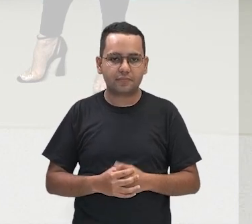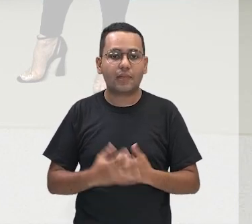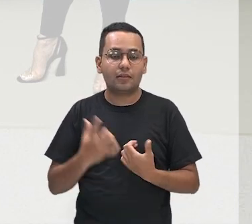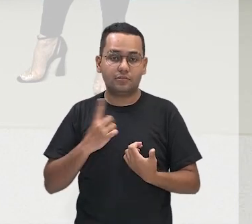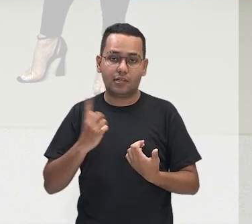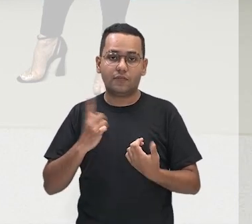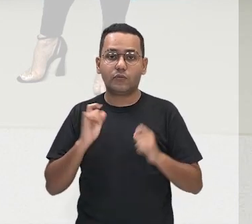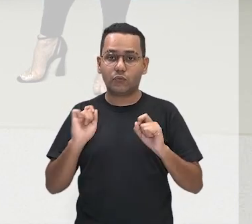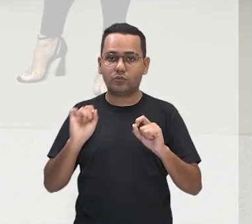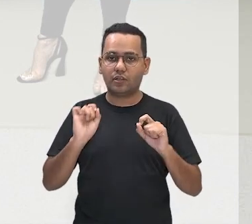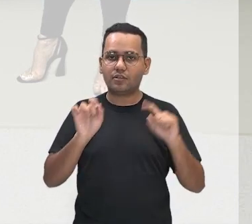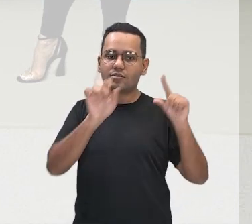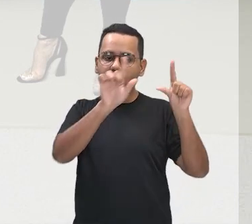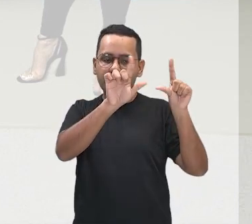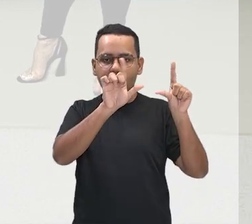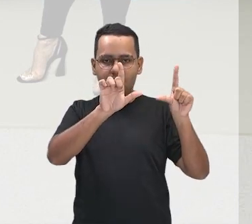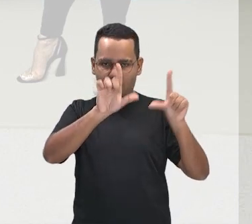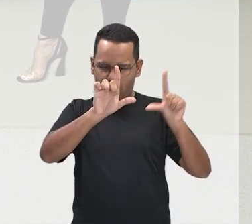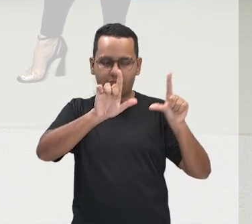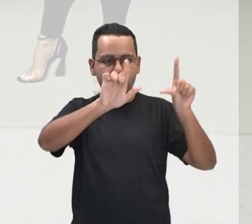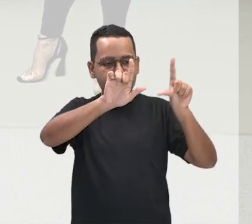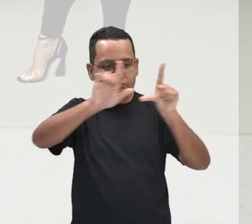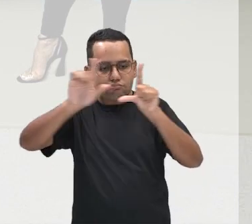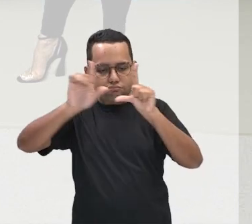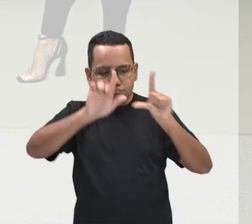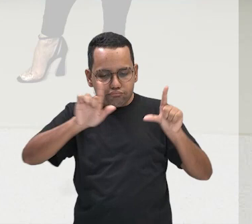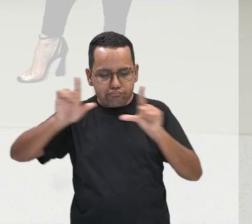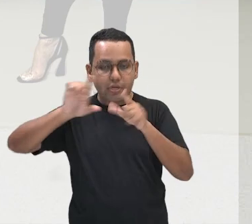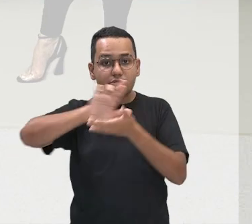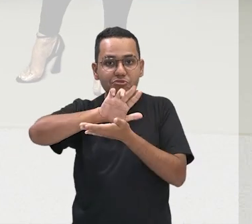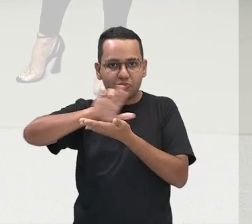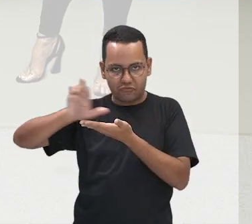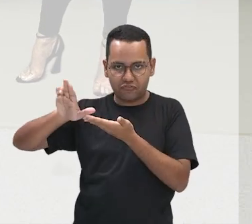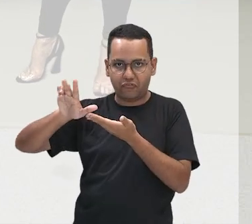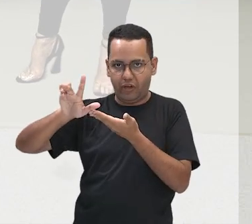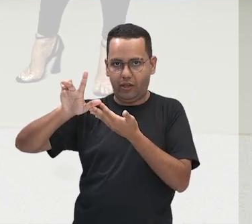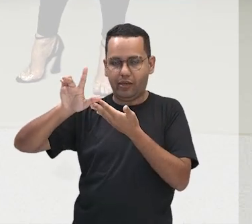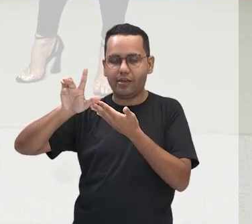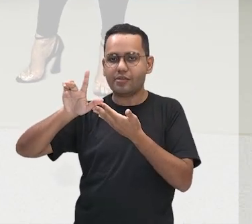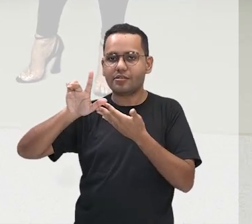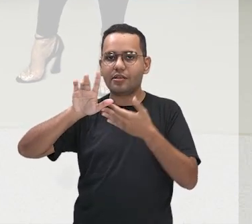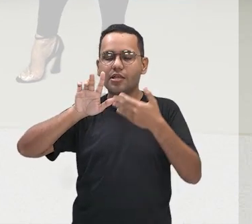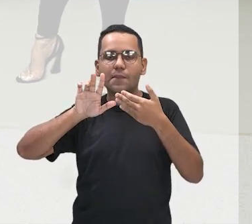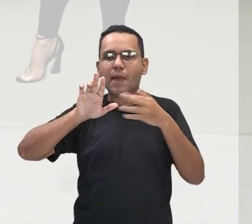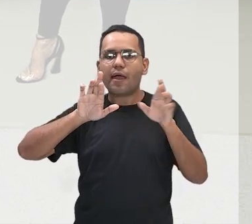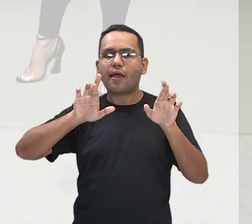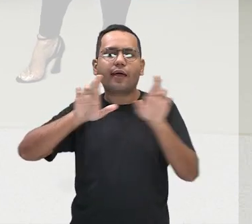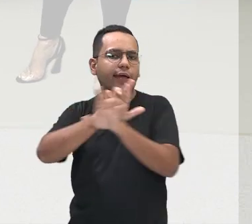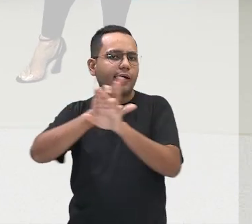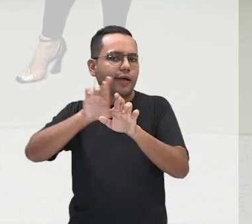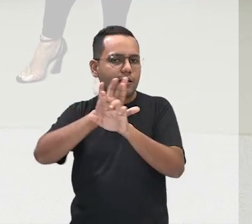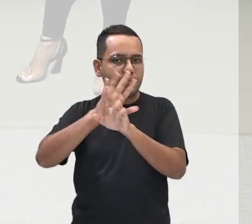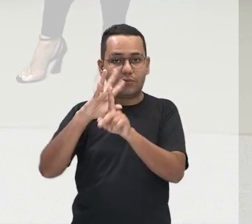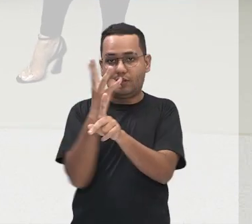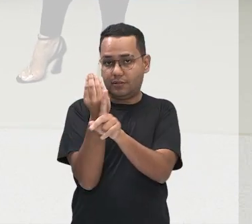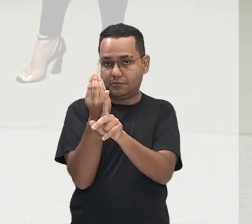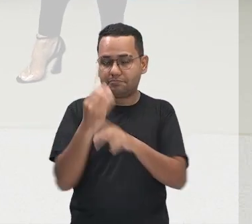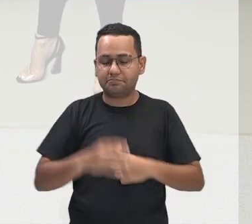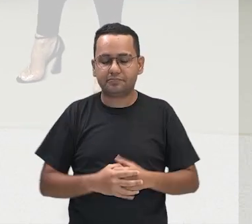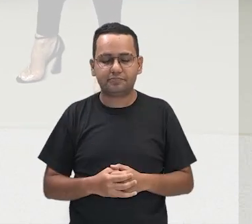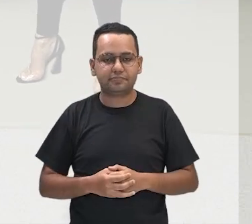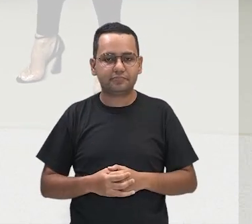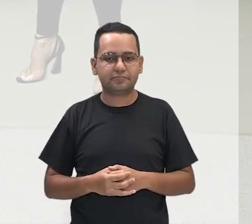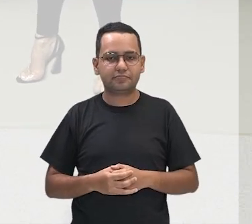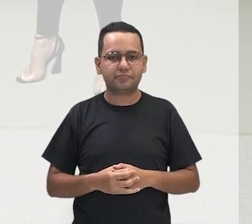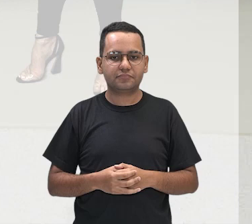televisões para compor a sua obra de arte. Então, a forma como ele utiliza a tecnologia para